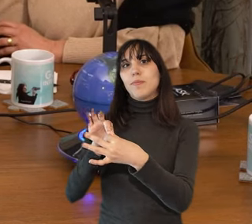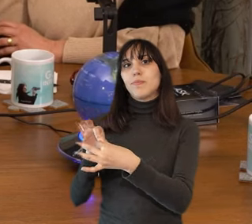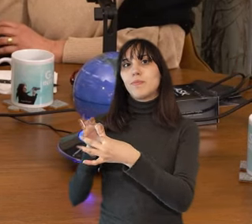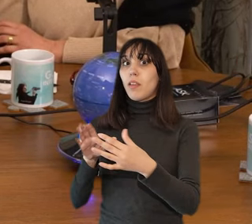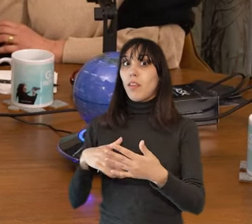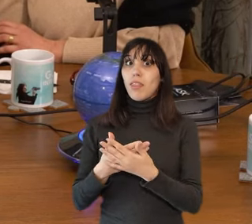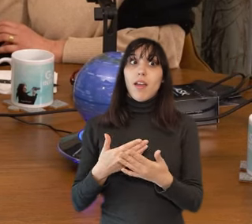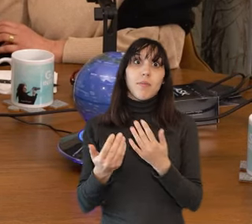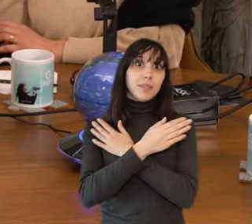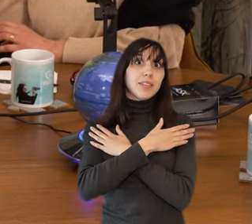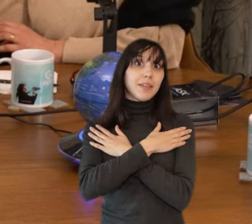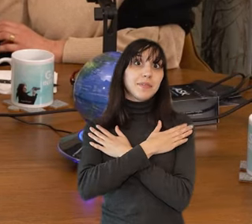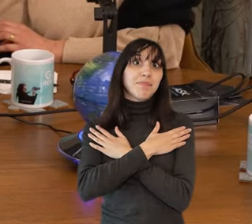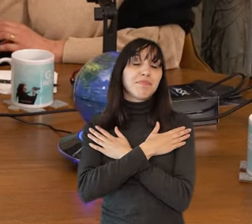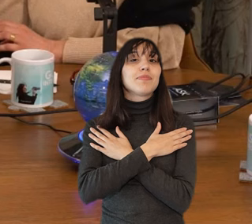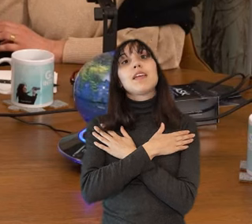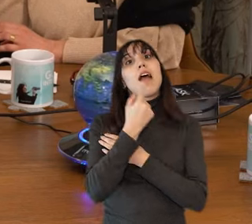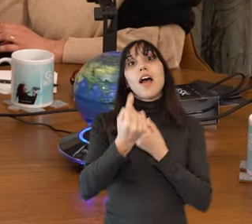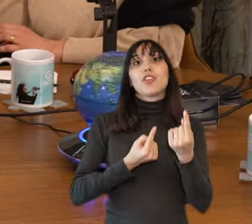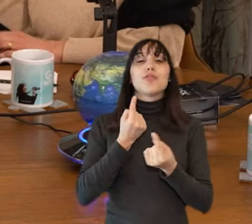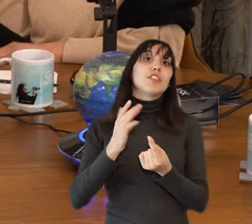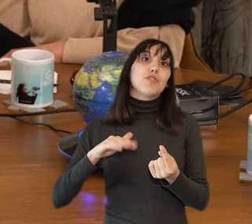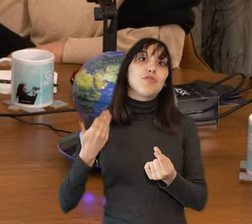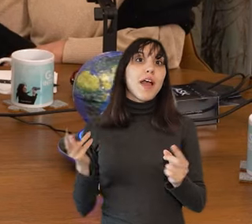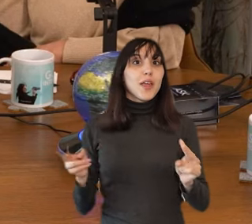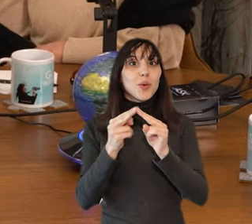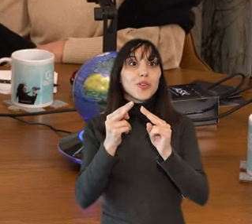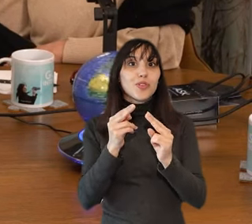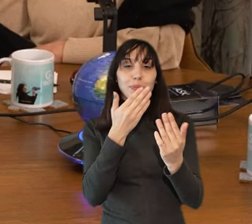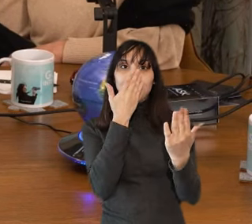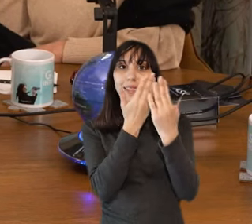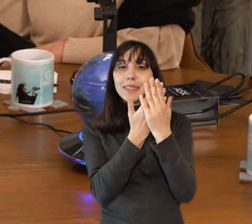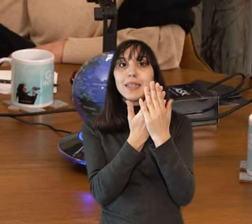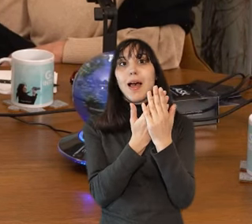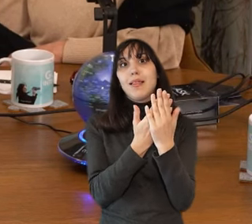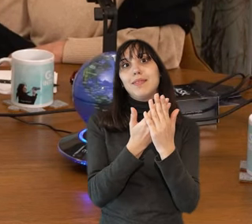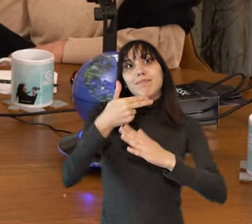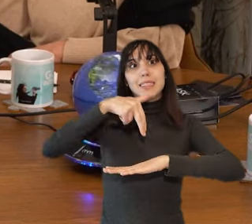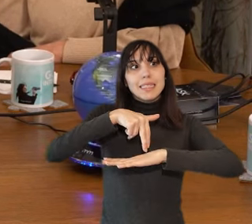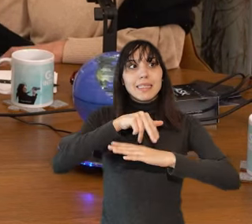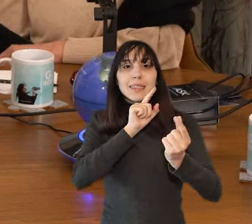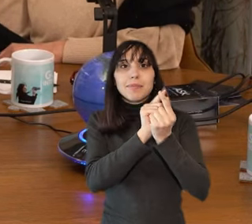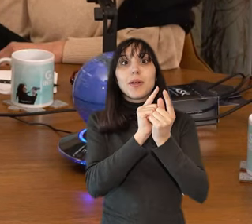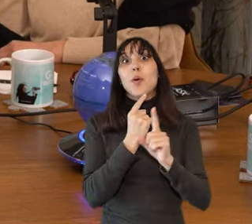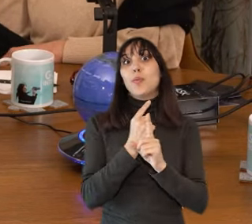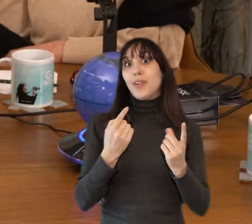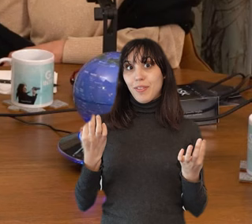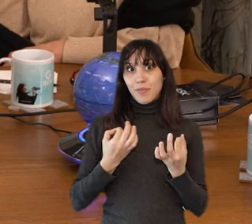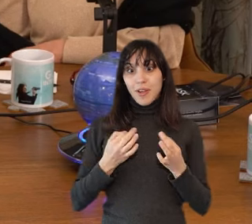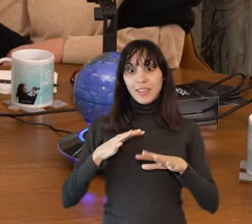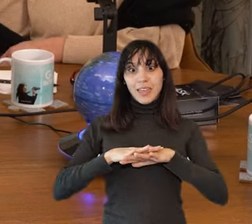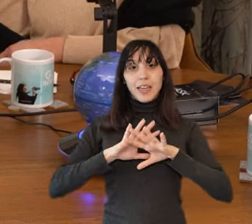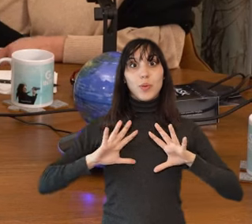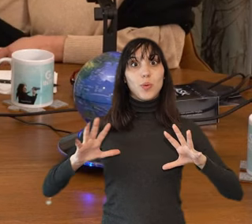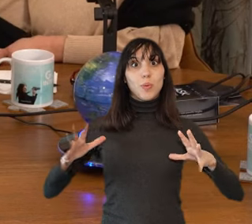criam as amizades não é e que depois muitas vezes se traduzem em encontros presenciais por porque eh esta rede Global acaba